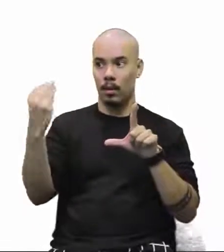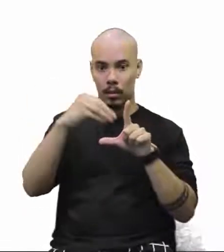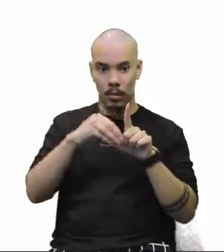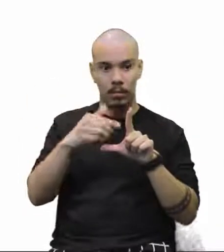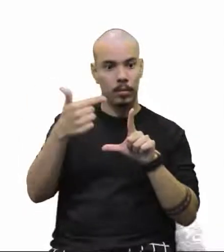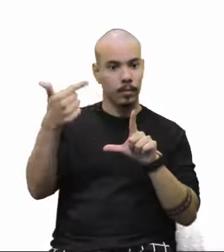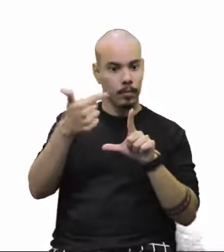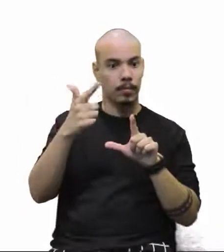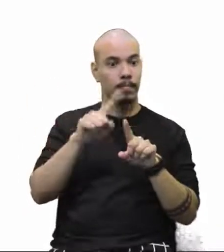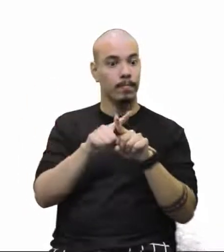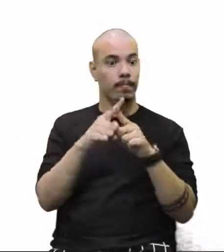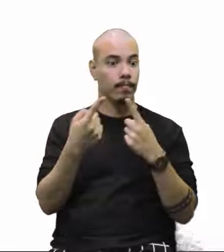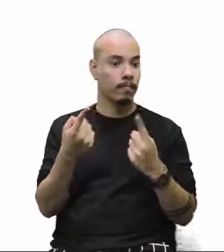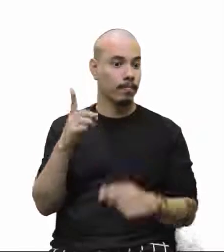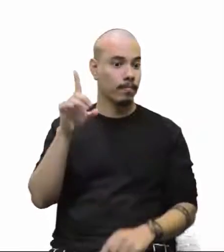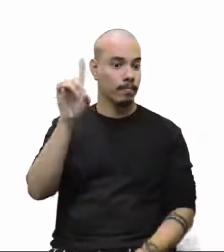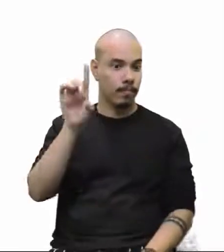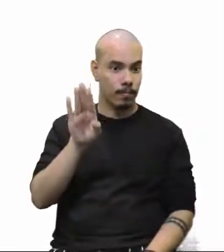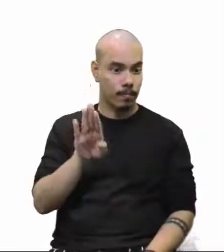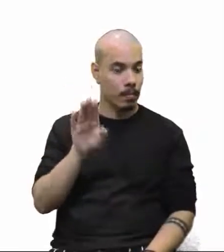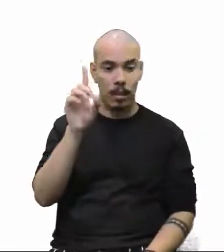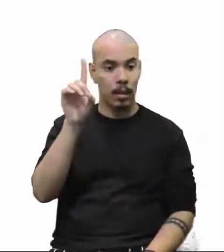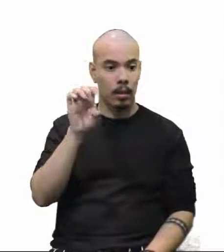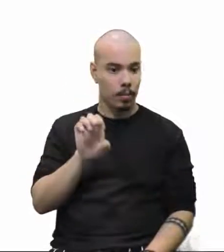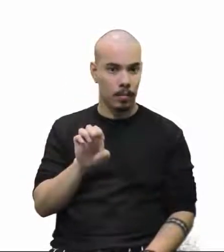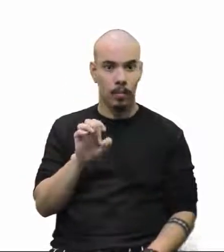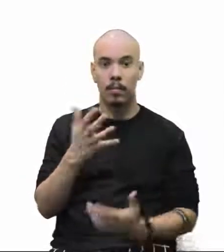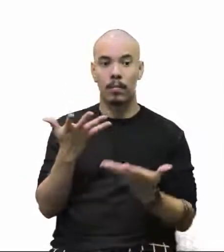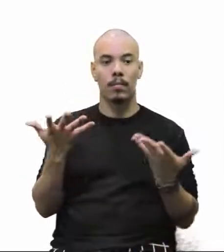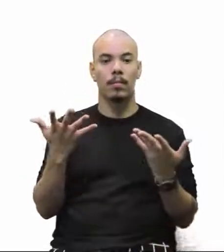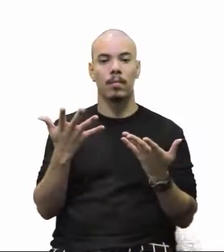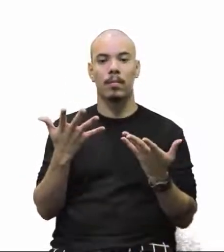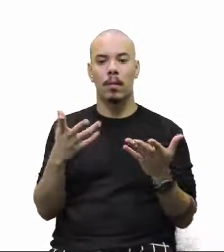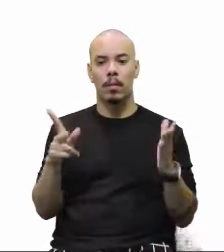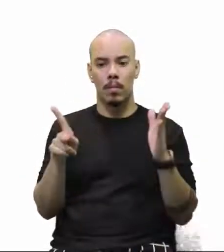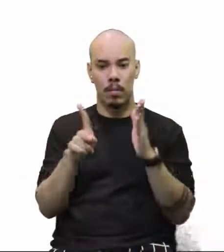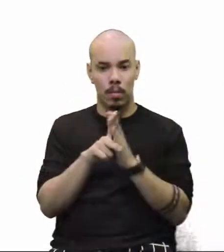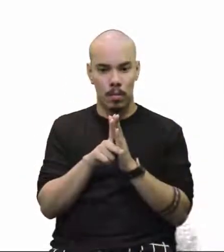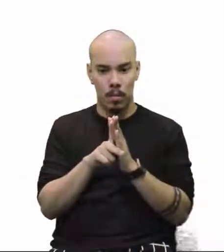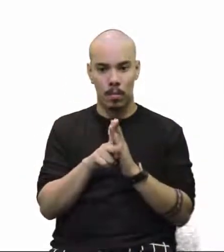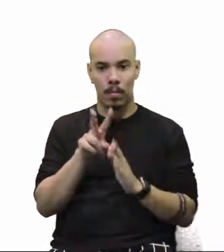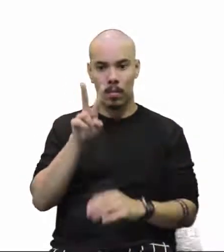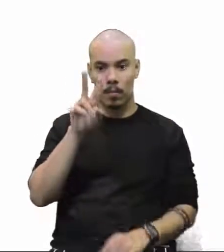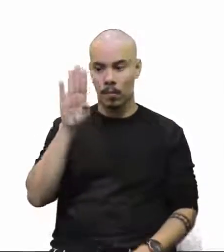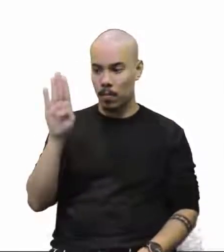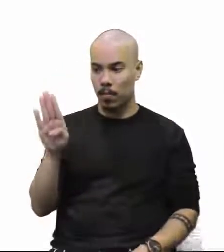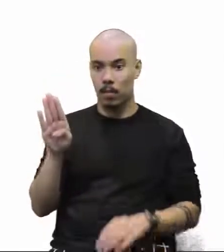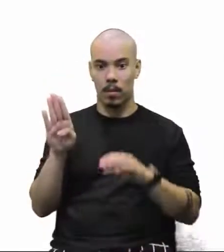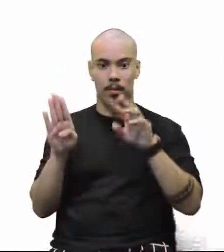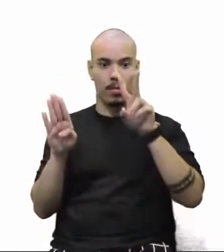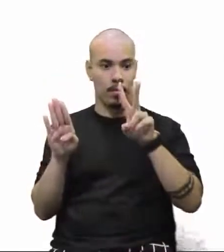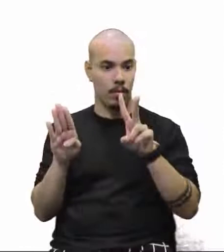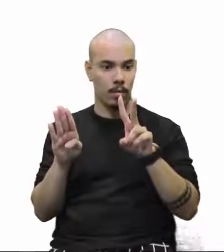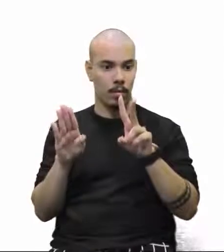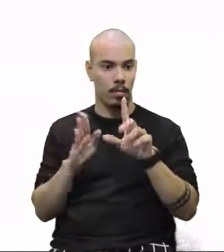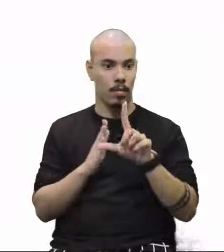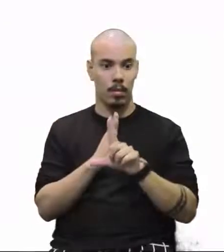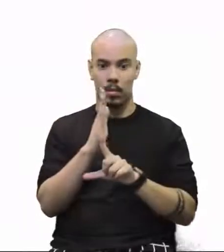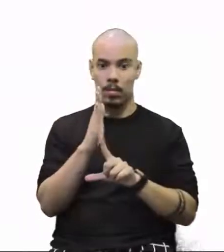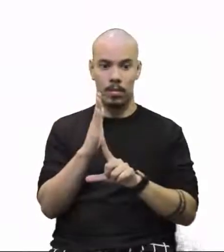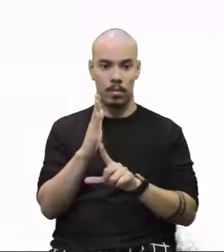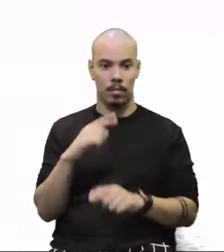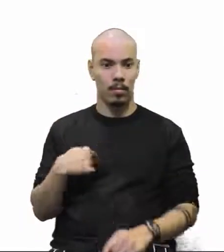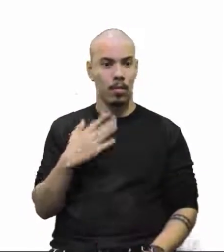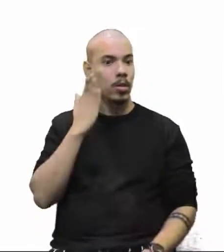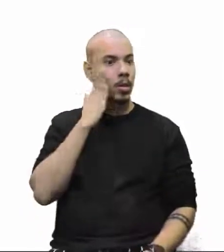né? Porém, está dizendo aqui a direção perpendicular ao plano BV e sentido para cima. Já foi aqui, ó.